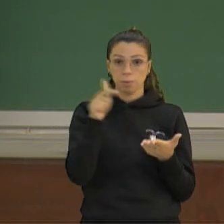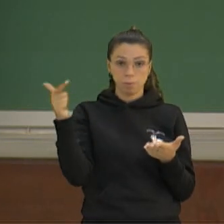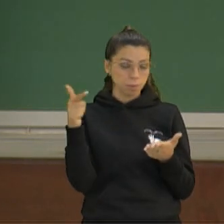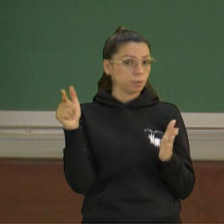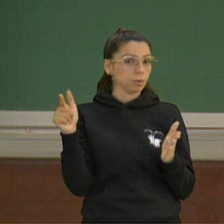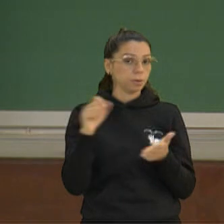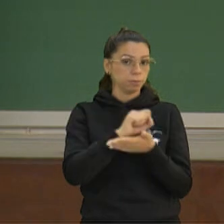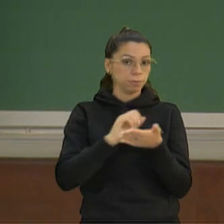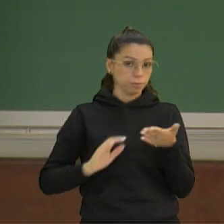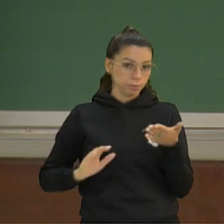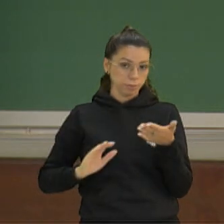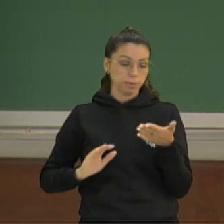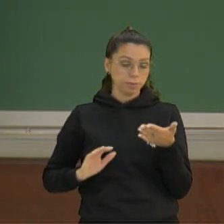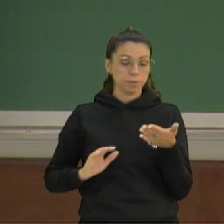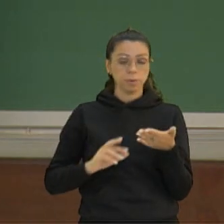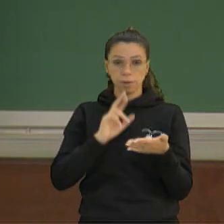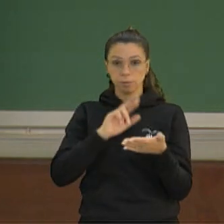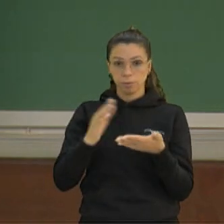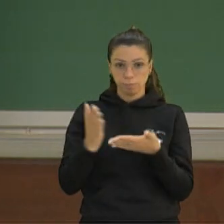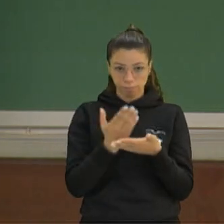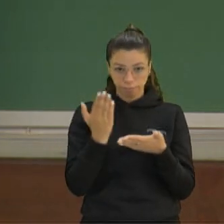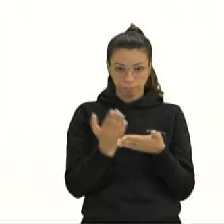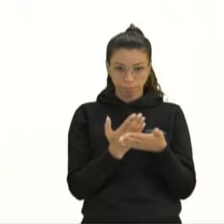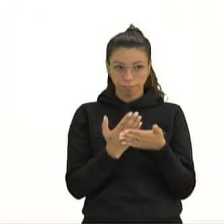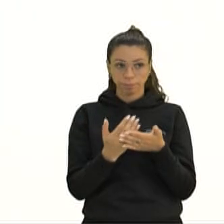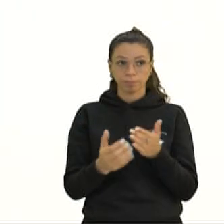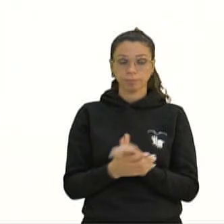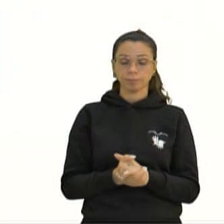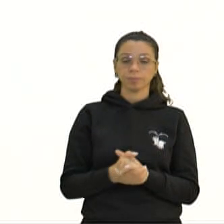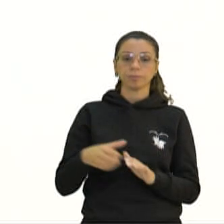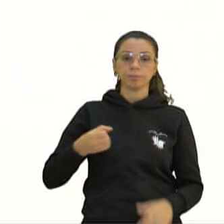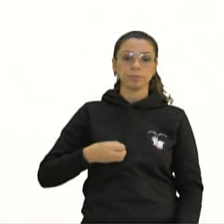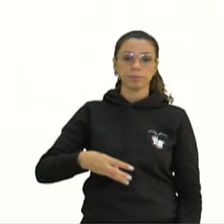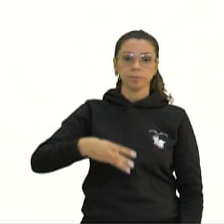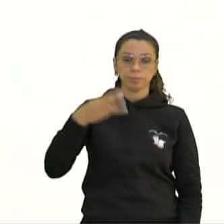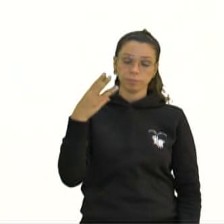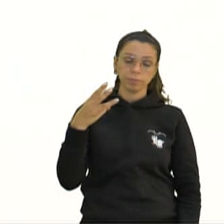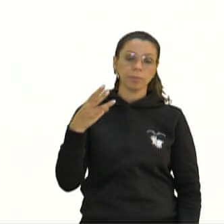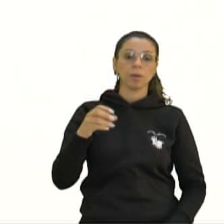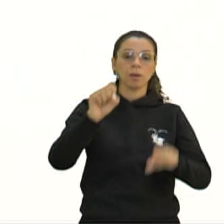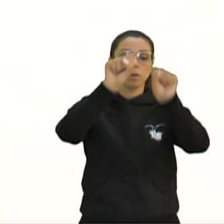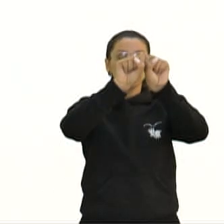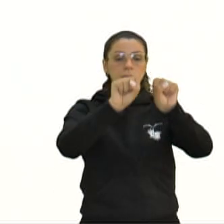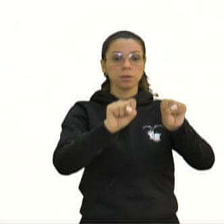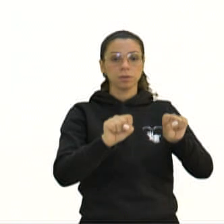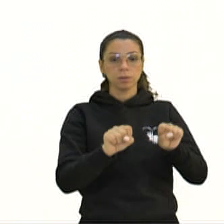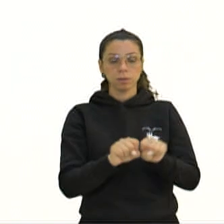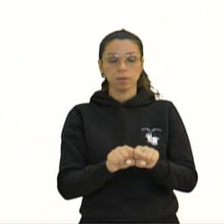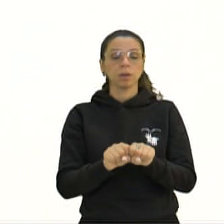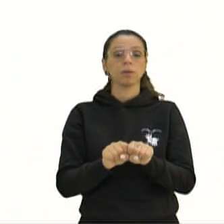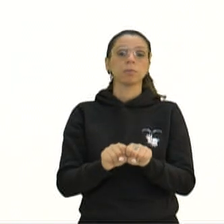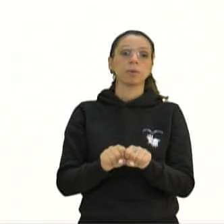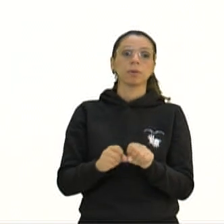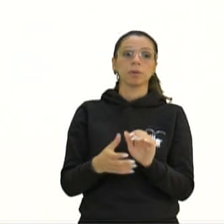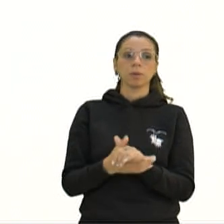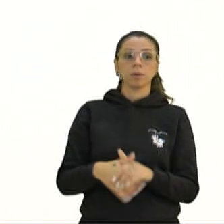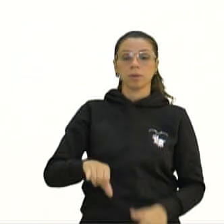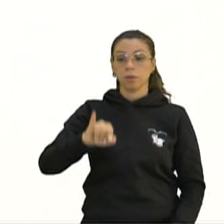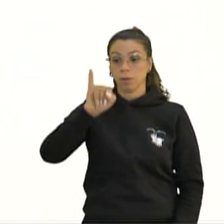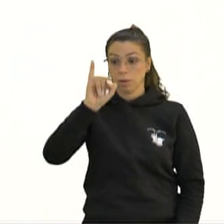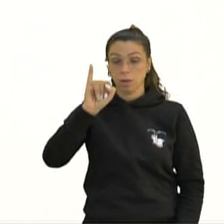uma atividade. Fazer aí no caderno, tá bom? 3. Sobre os sistemas de produção, marque I